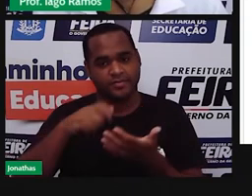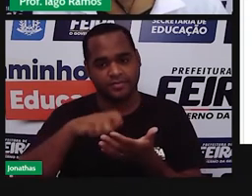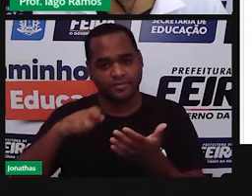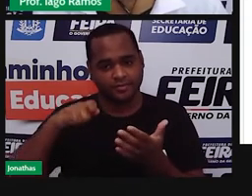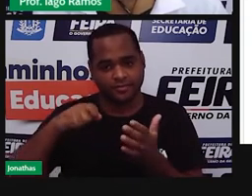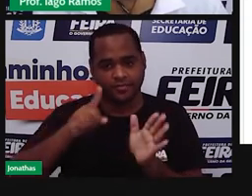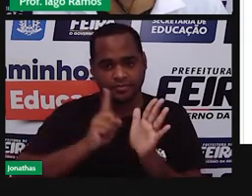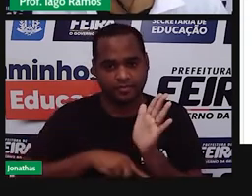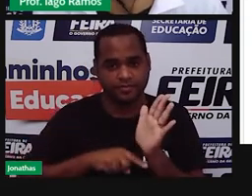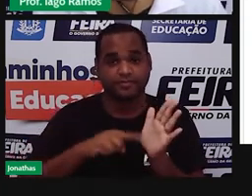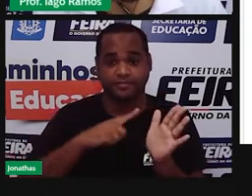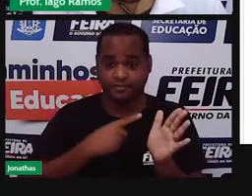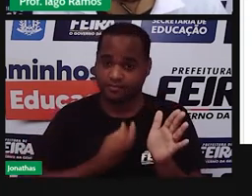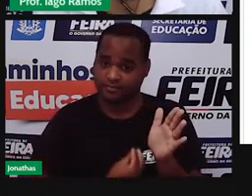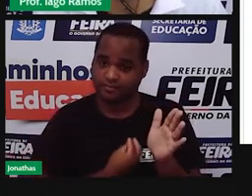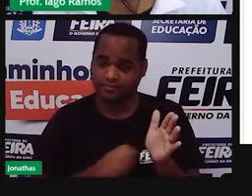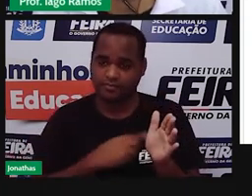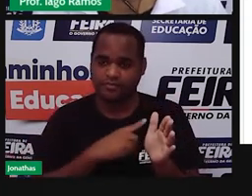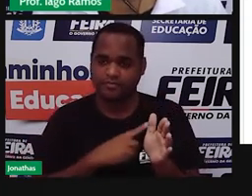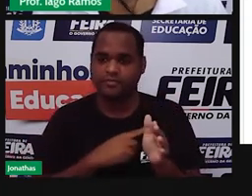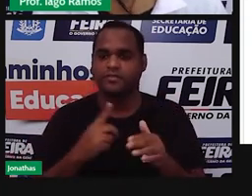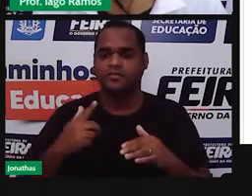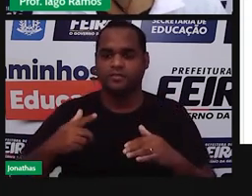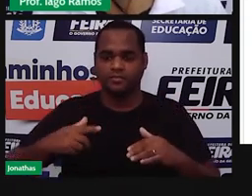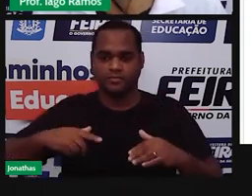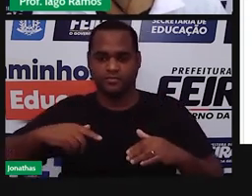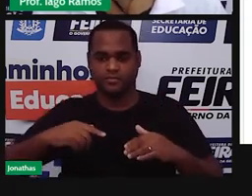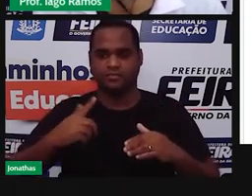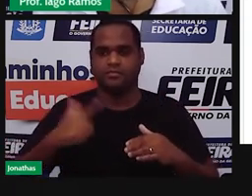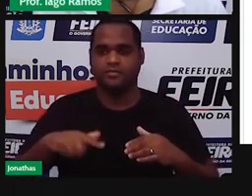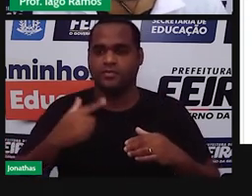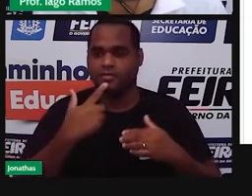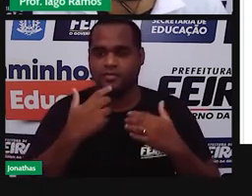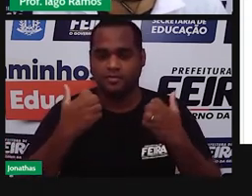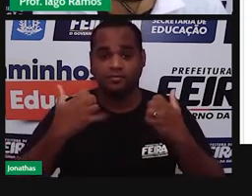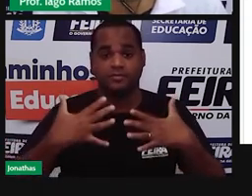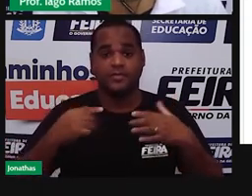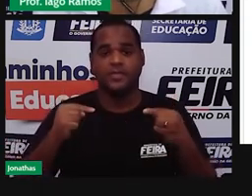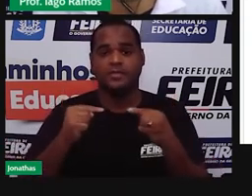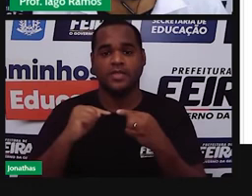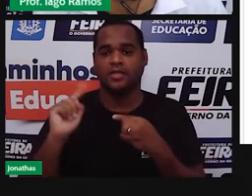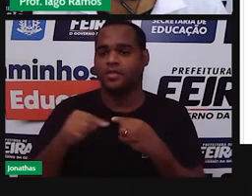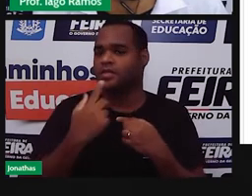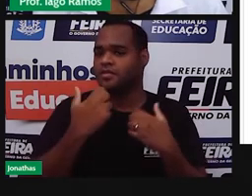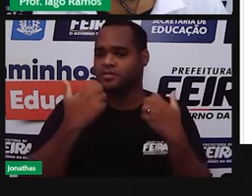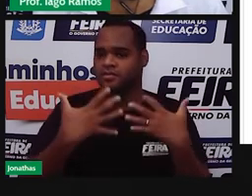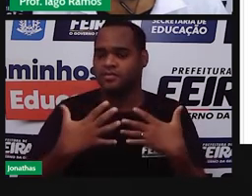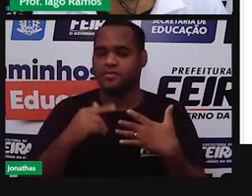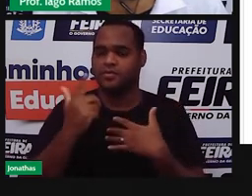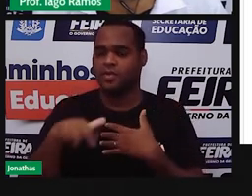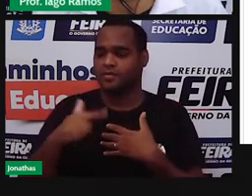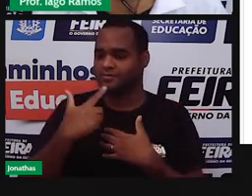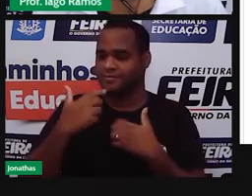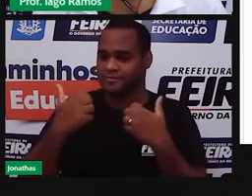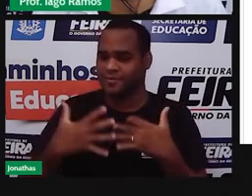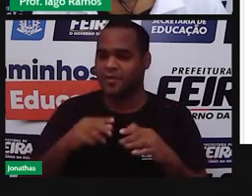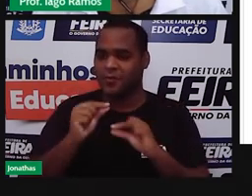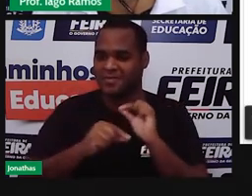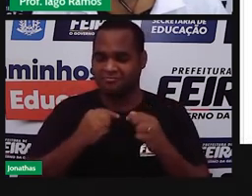de novo. Verdade, deu negativo de novo. Mas,